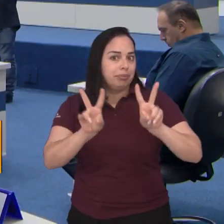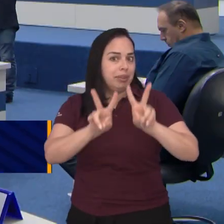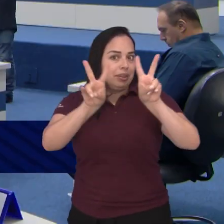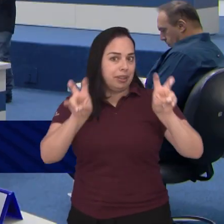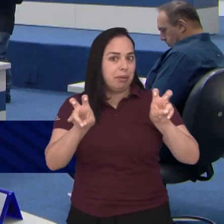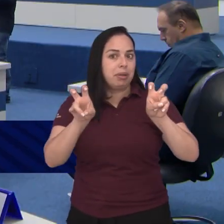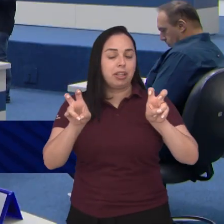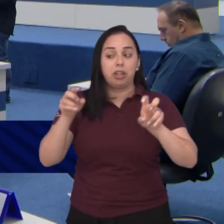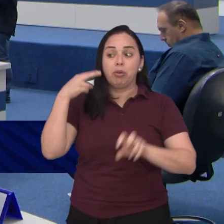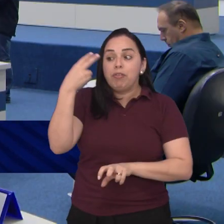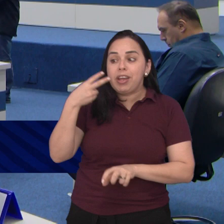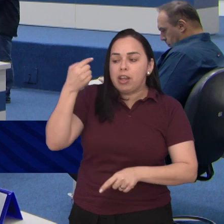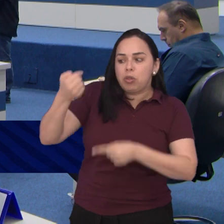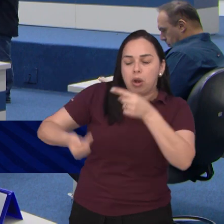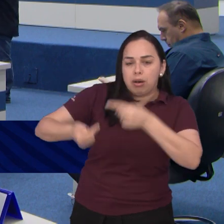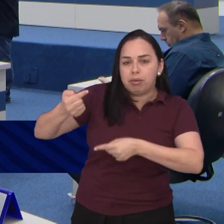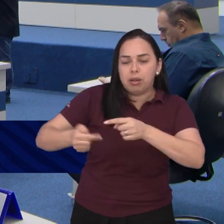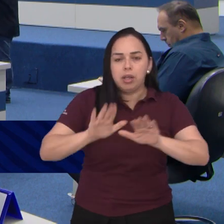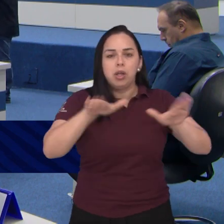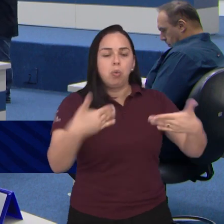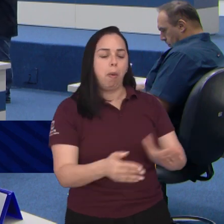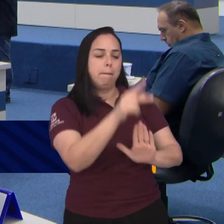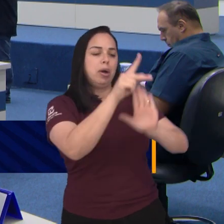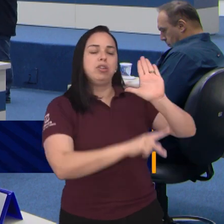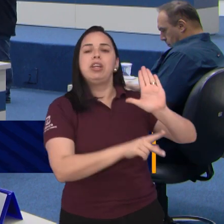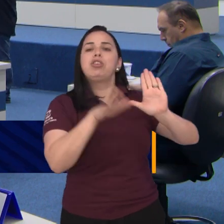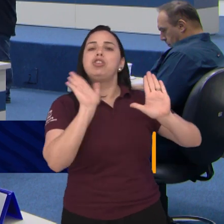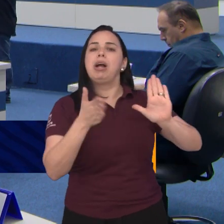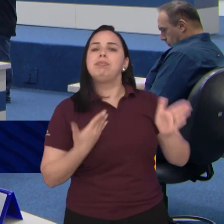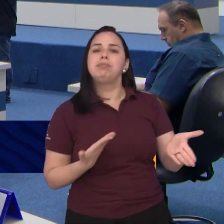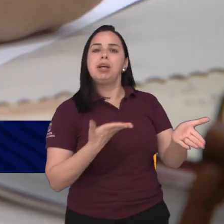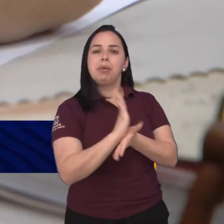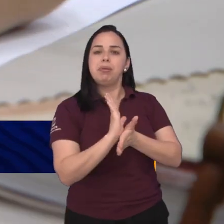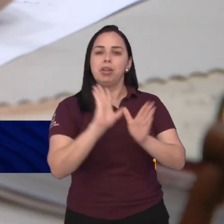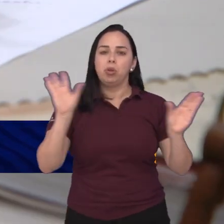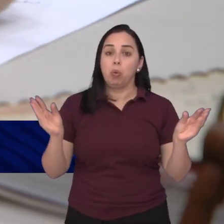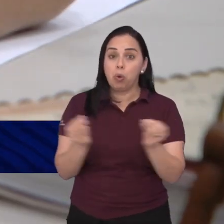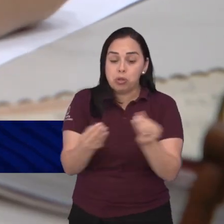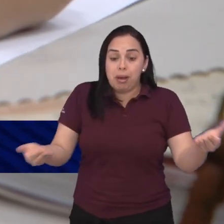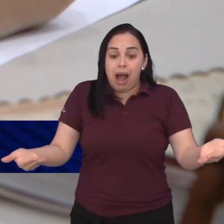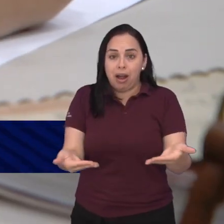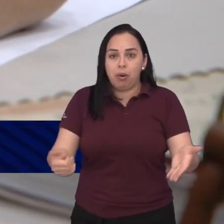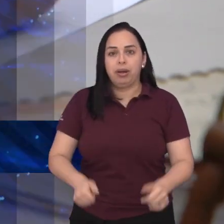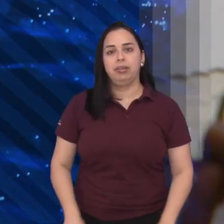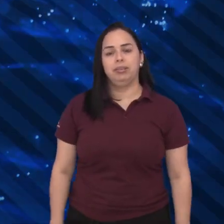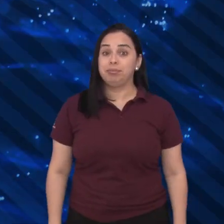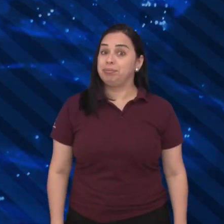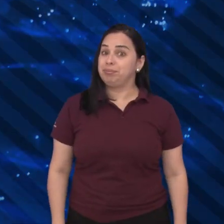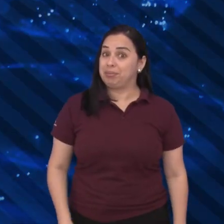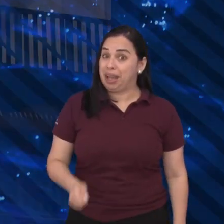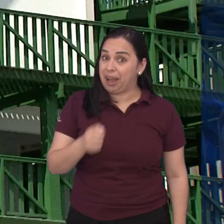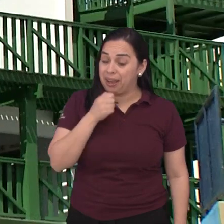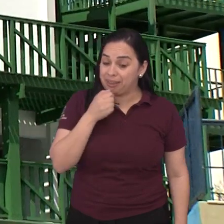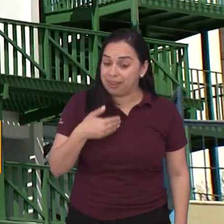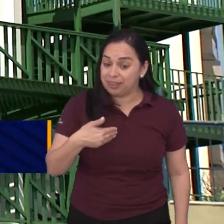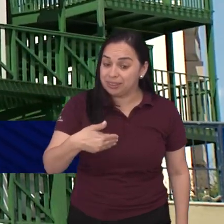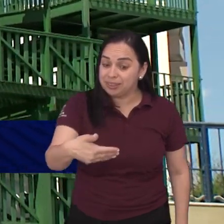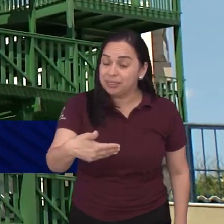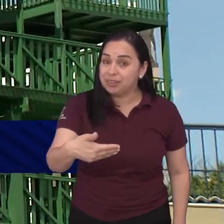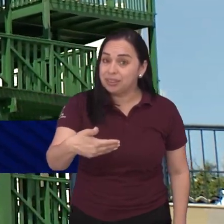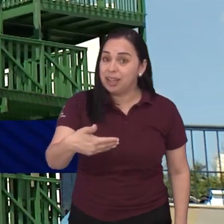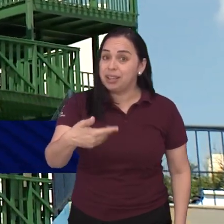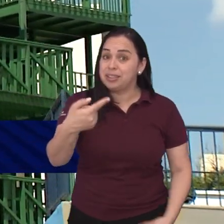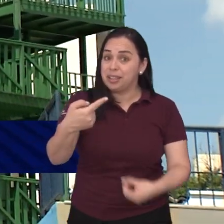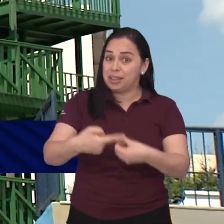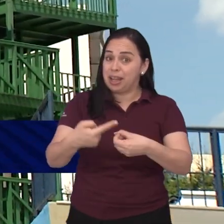os assuntos debatidos pelos vereadores e os projetos aprovados nos nossos resumos das sessões. E ainda,